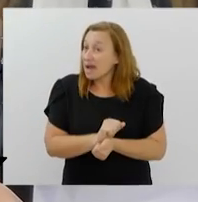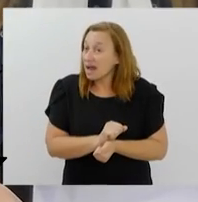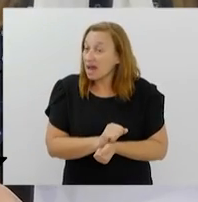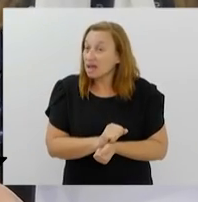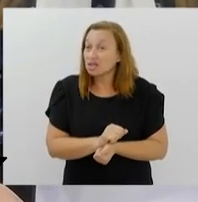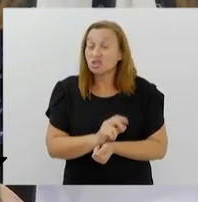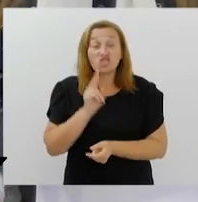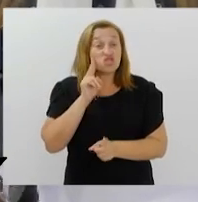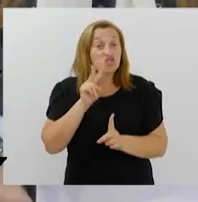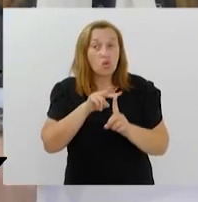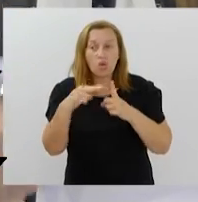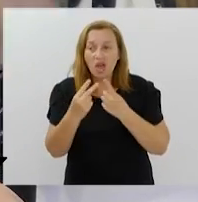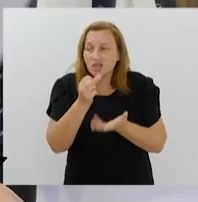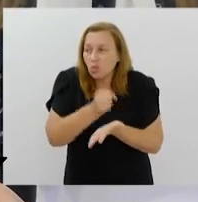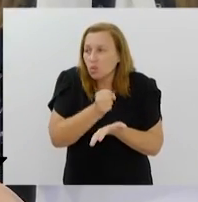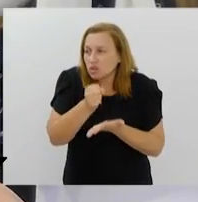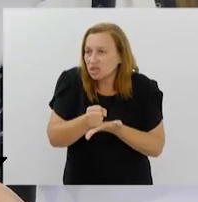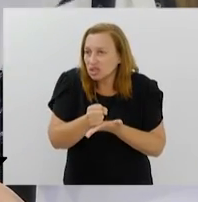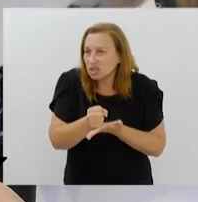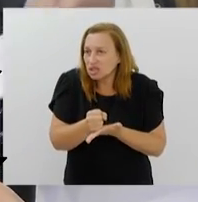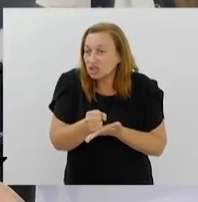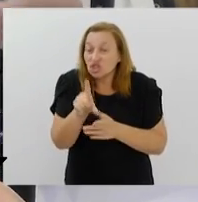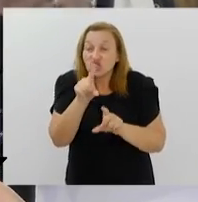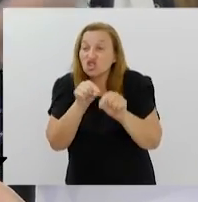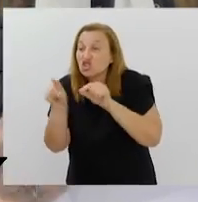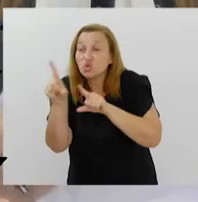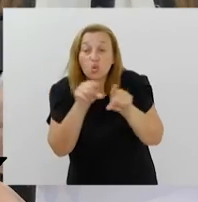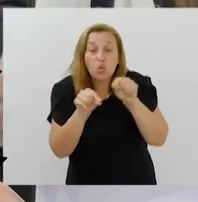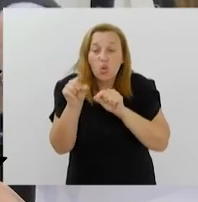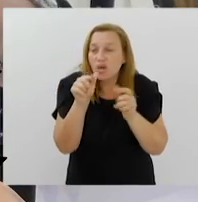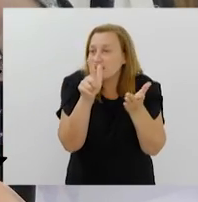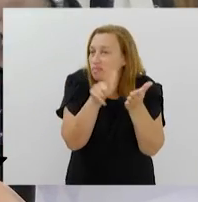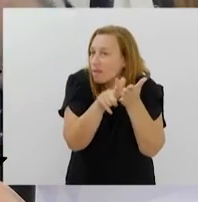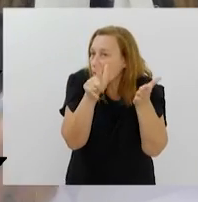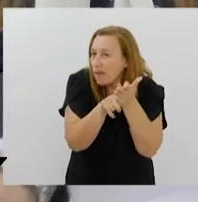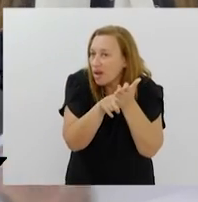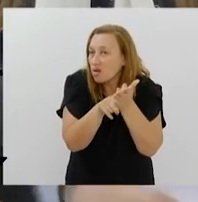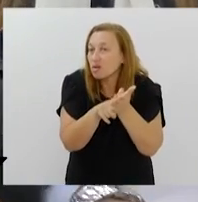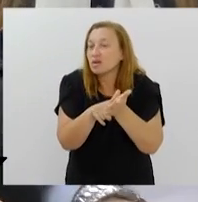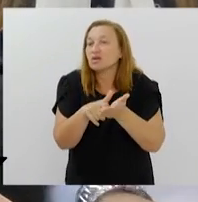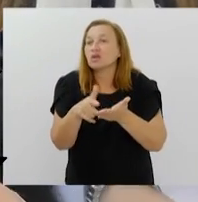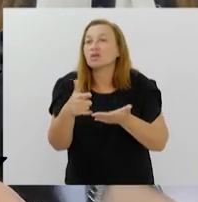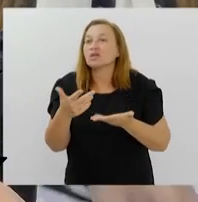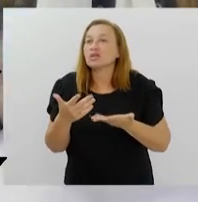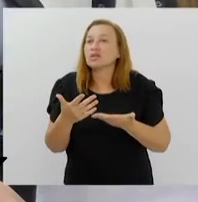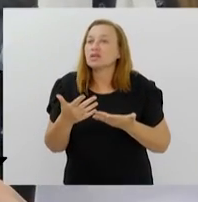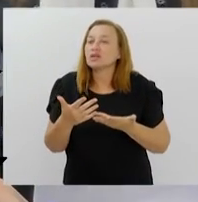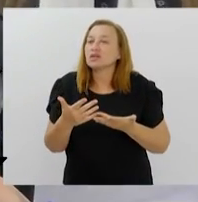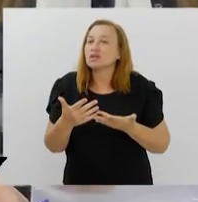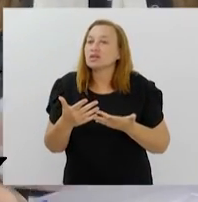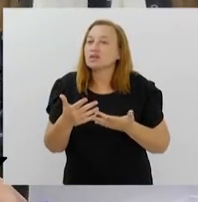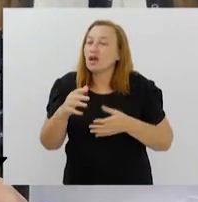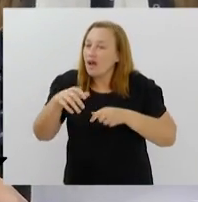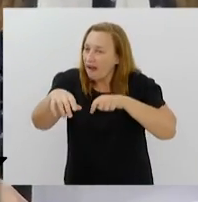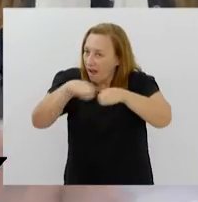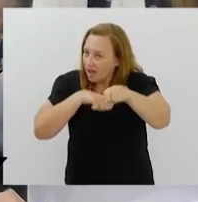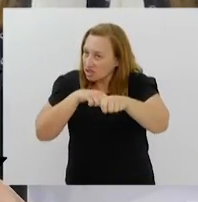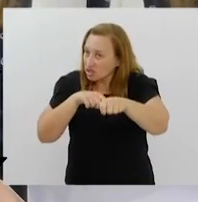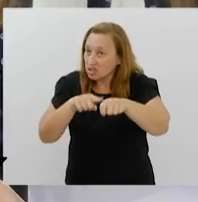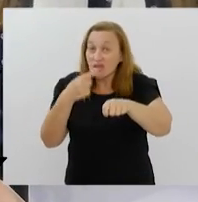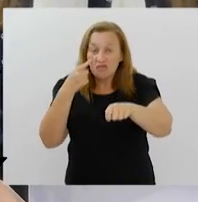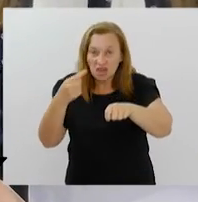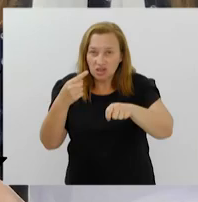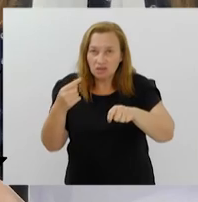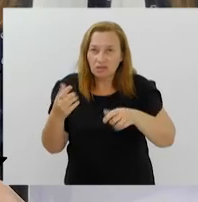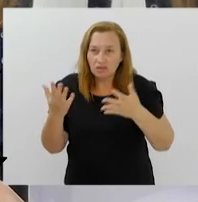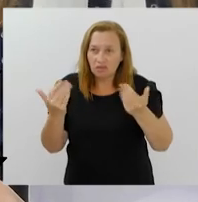olhar contratual cartesiano de papel passem a ter um pouquinho de moralidade faz assim rasga isso e olha assim ó vamos